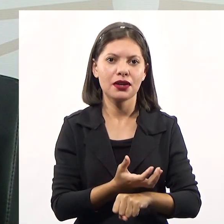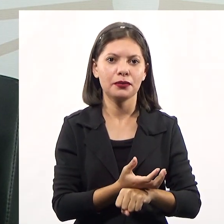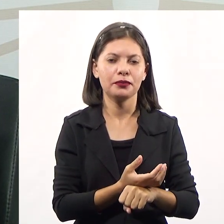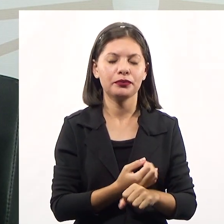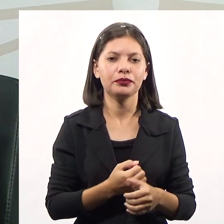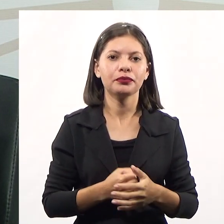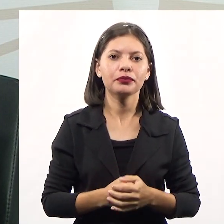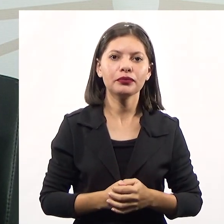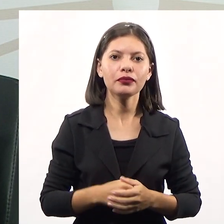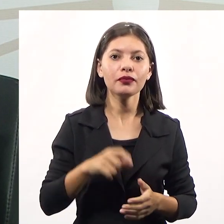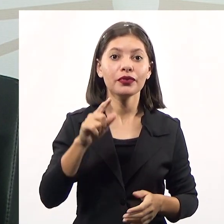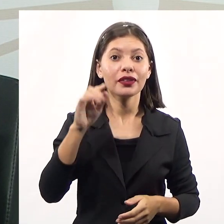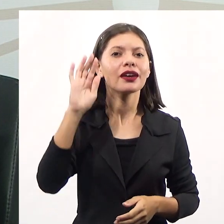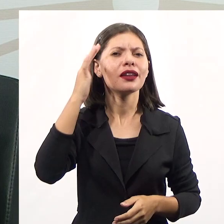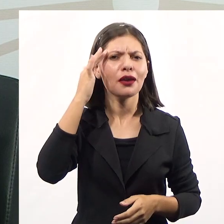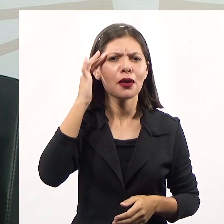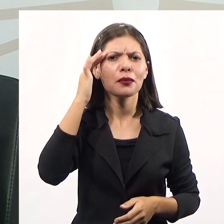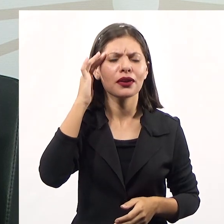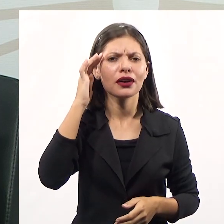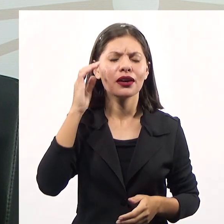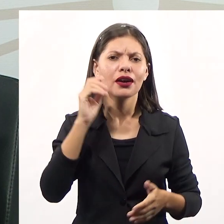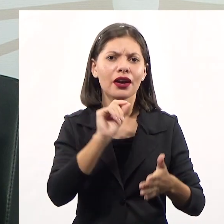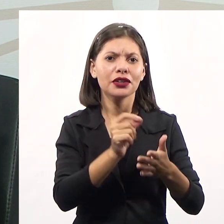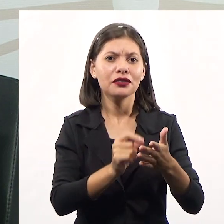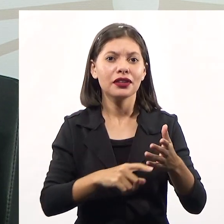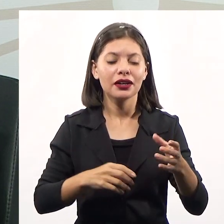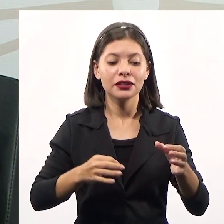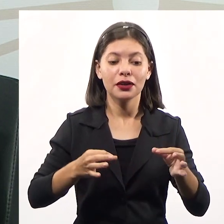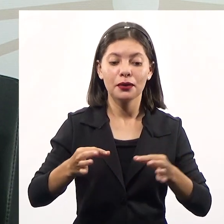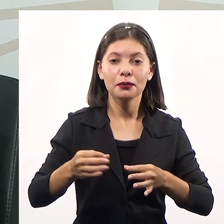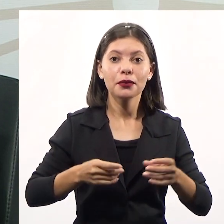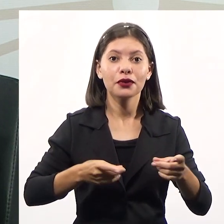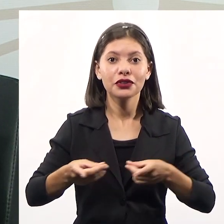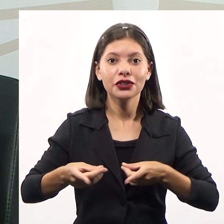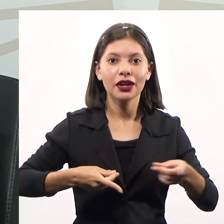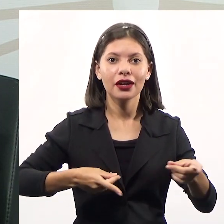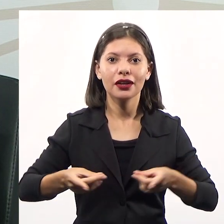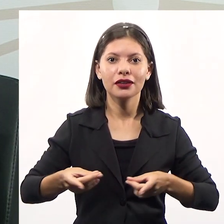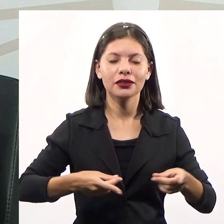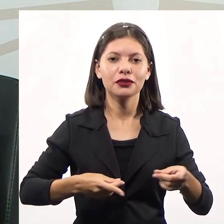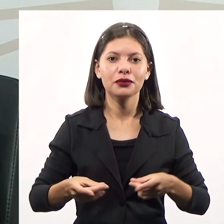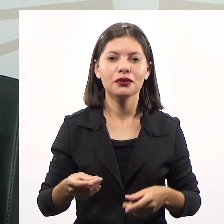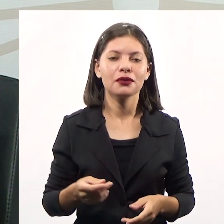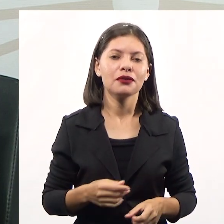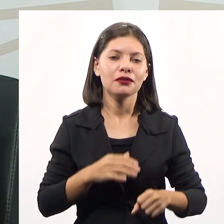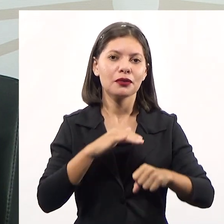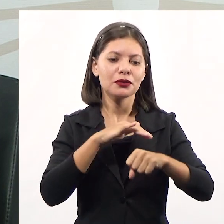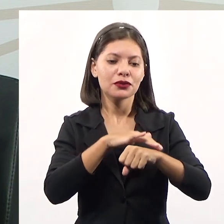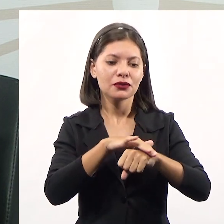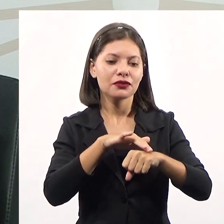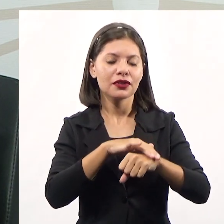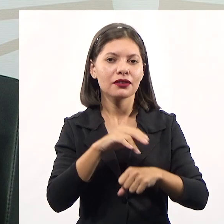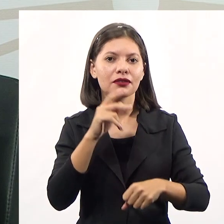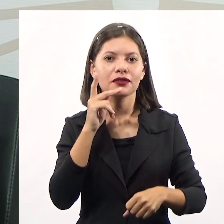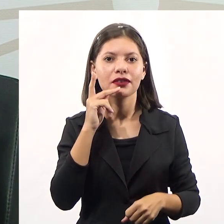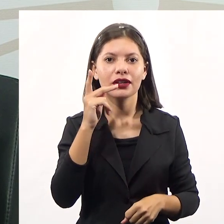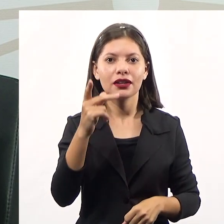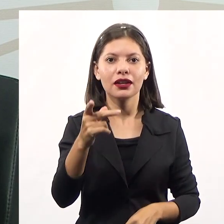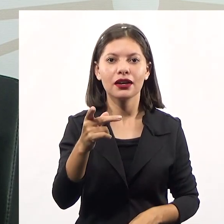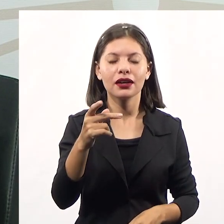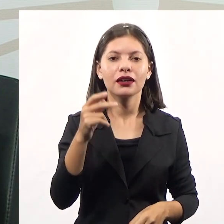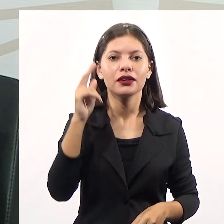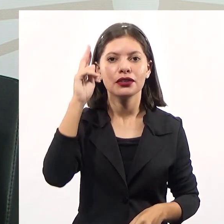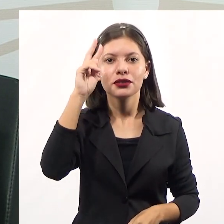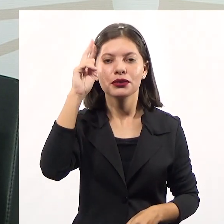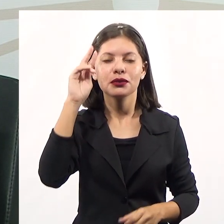Você deve lembrar que a nossa atividade interdisciplinar é um projeto no qual nós vamos contar a história de